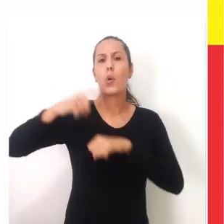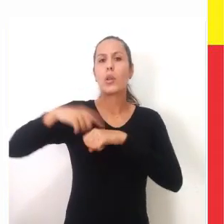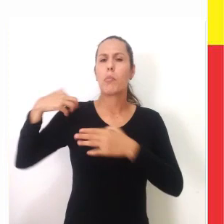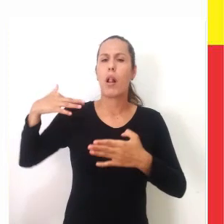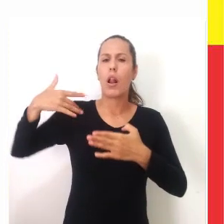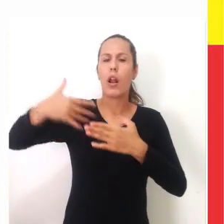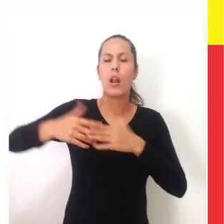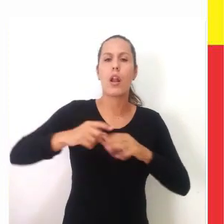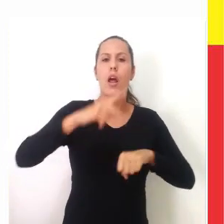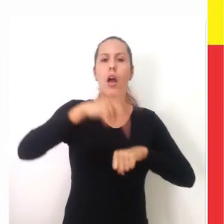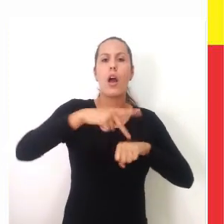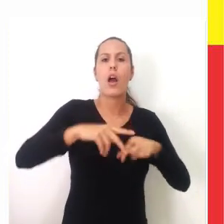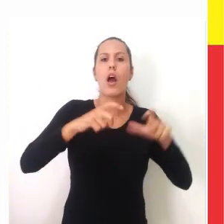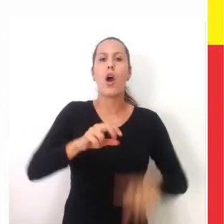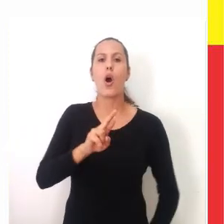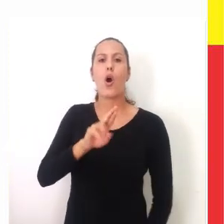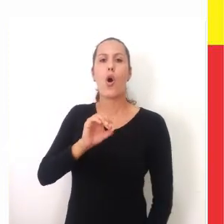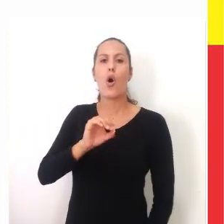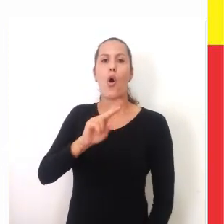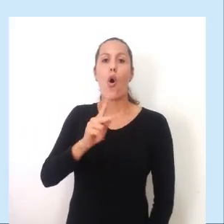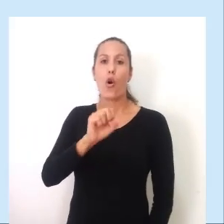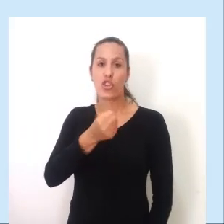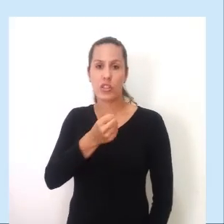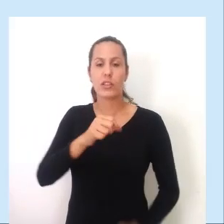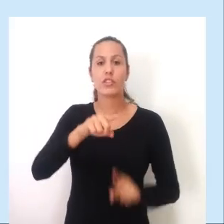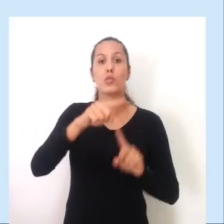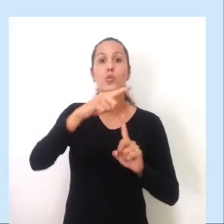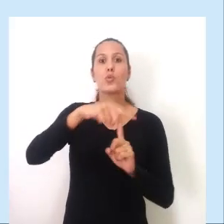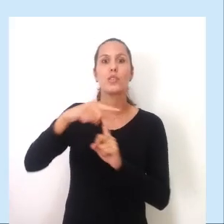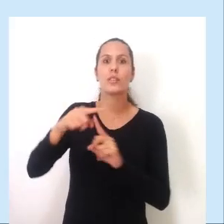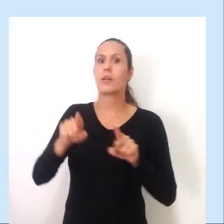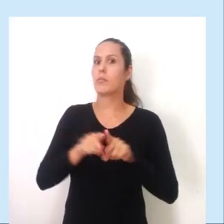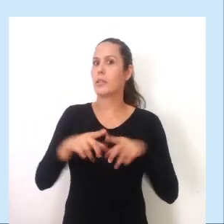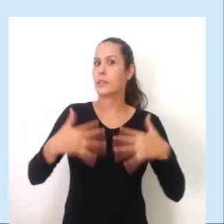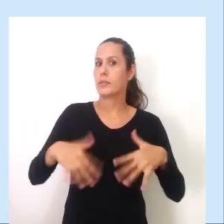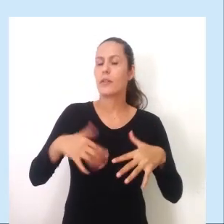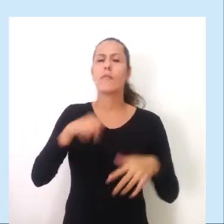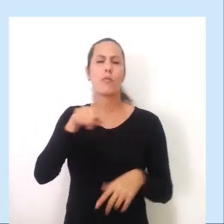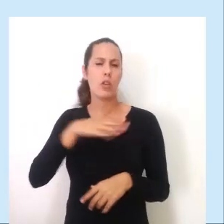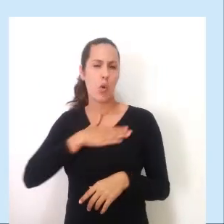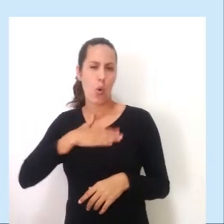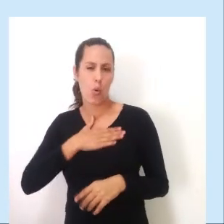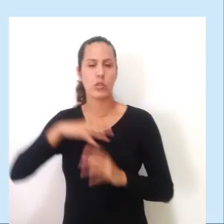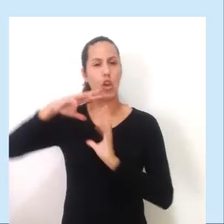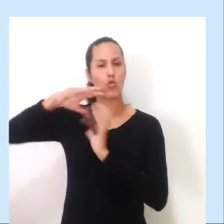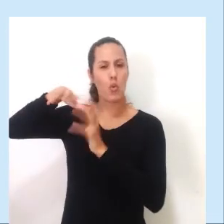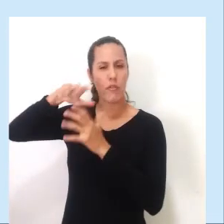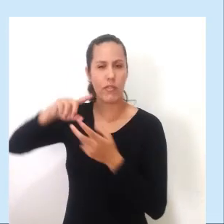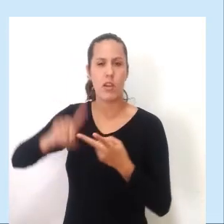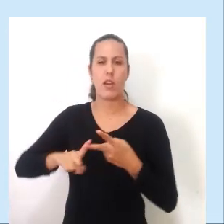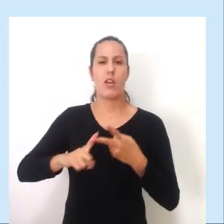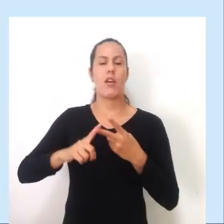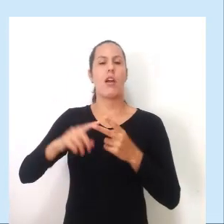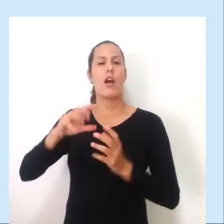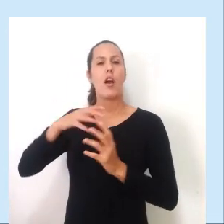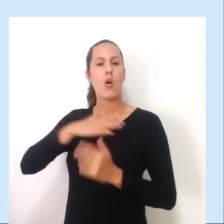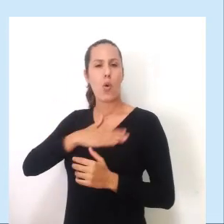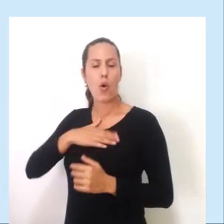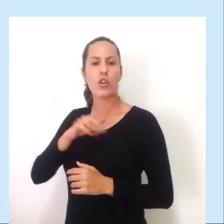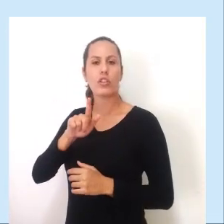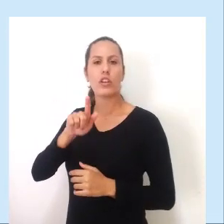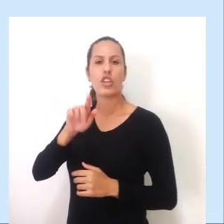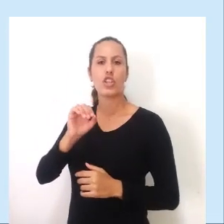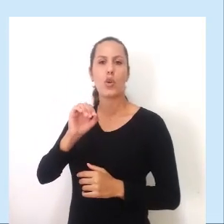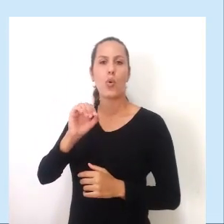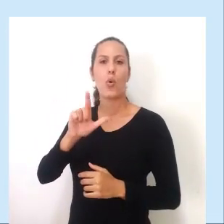rochas e o tipo de rochas. Vejam só, para quem gosta de geografia, para quem gosta de geologia, para